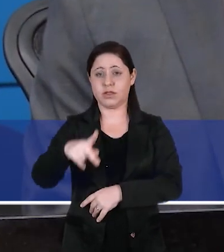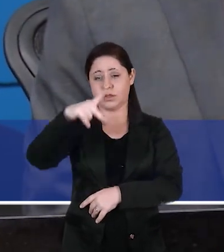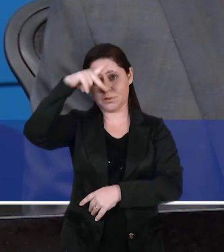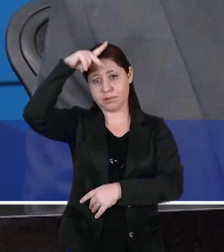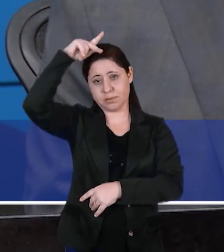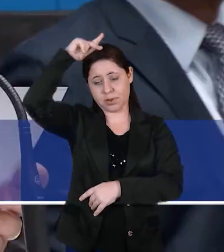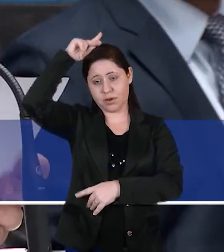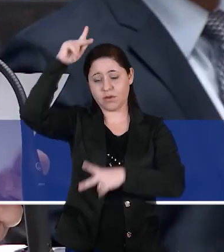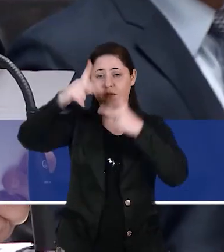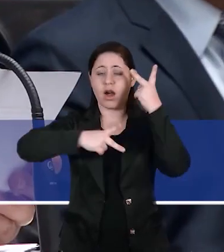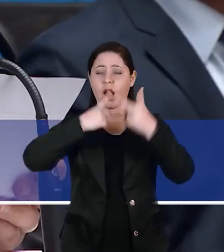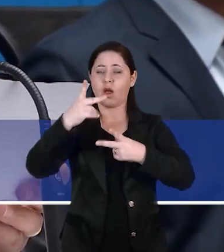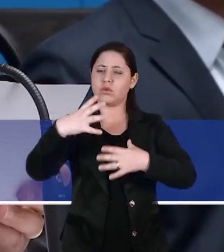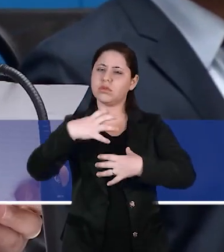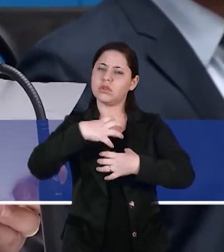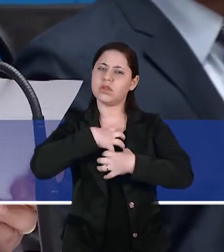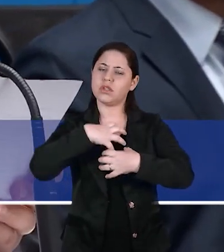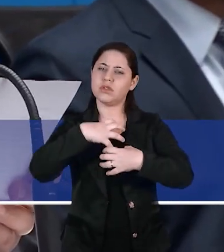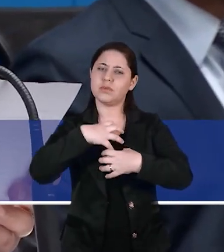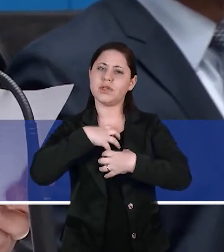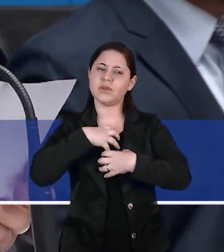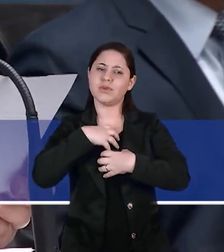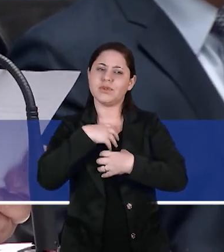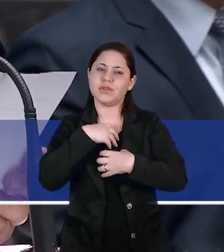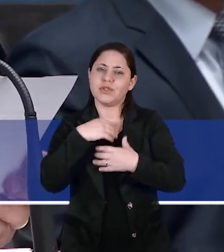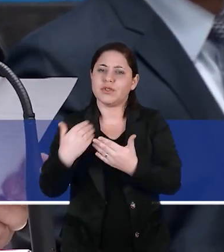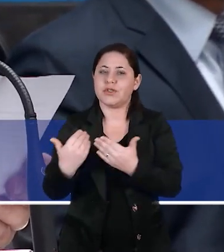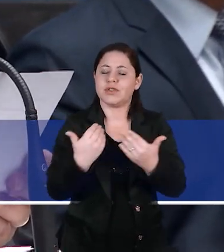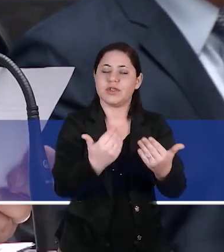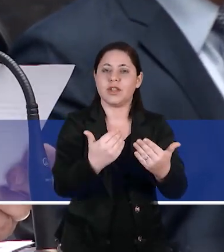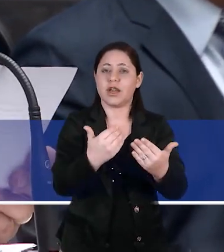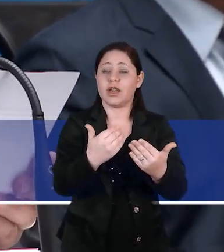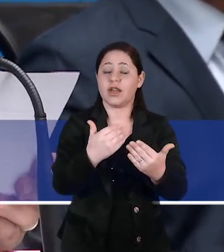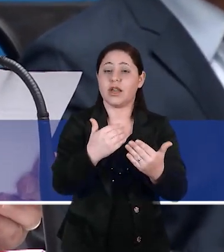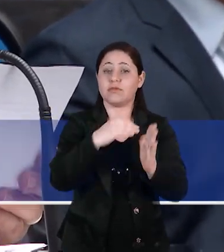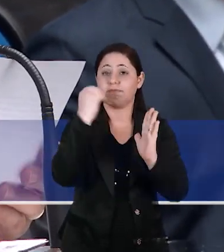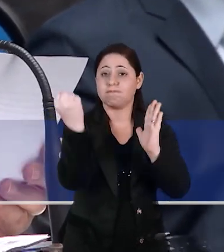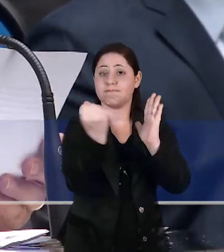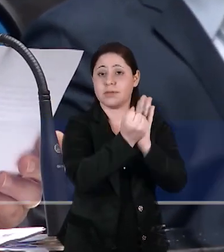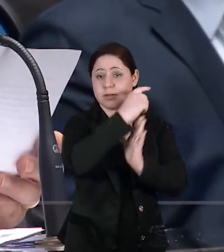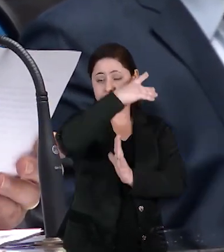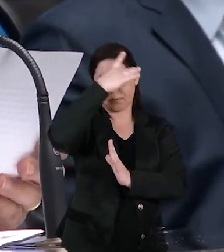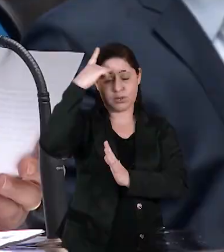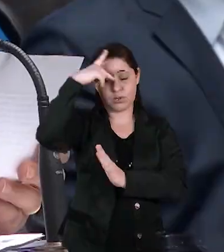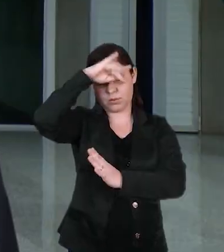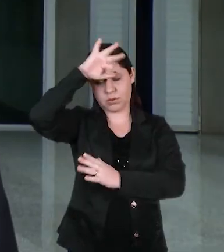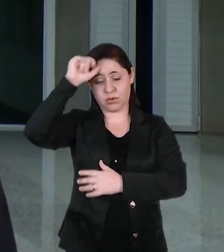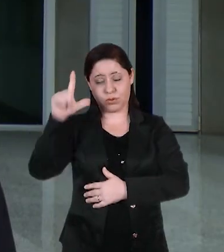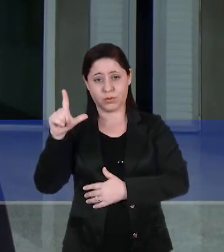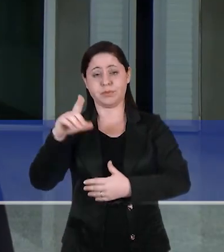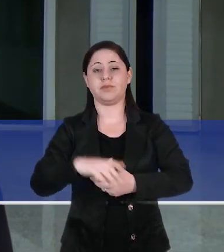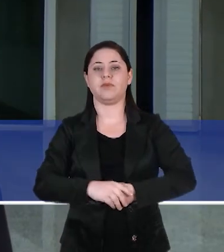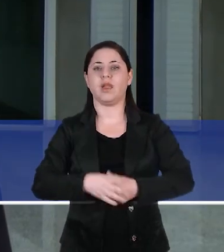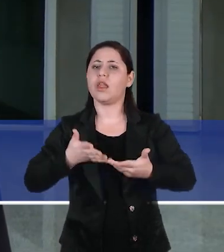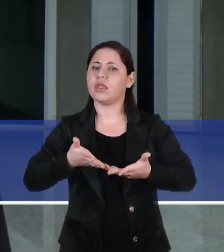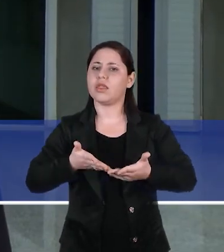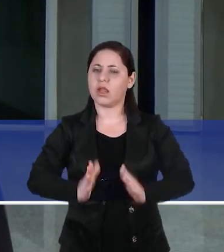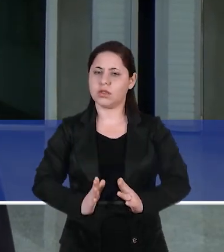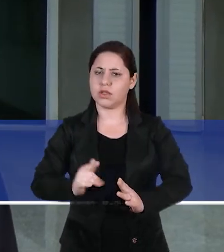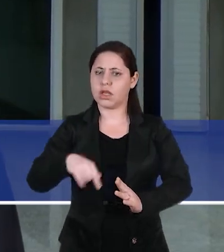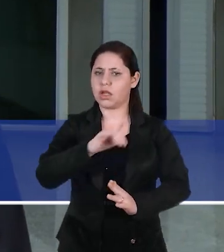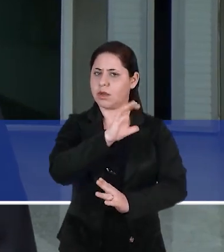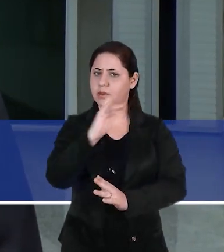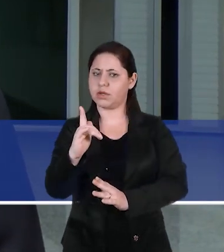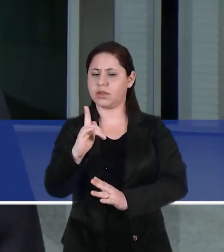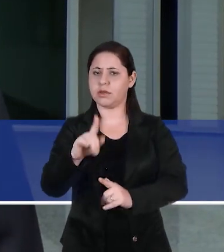deputado Paulo Correia, falou sobre o sentimento de compartilhar a cidadania sul-mato-grossense com os homenageados. Nasci em Campo Grande e